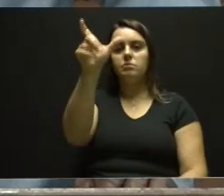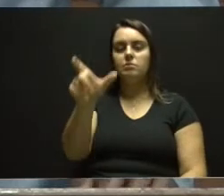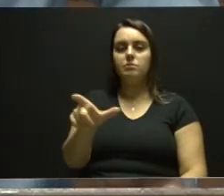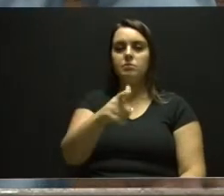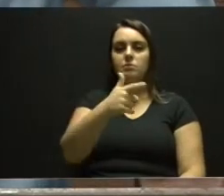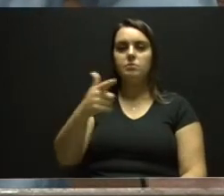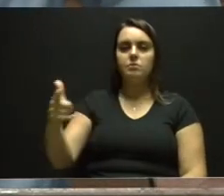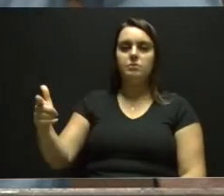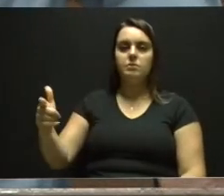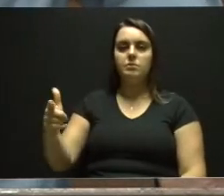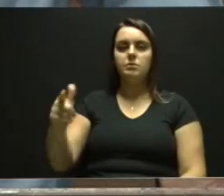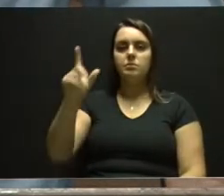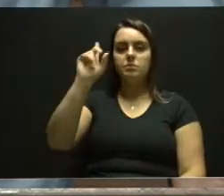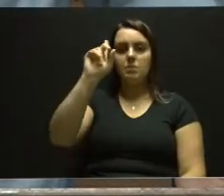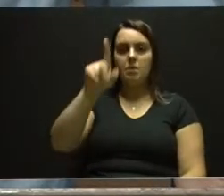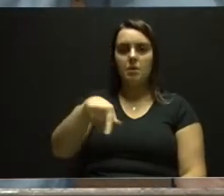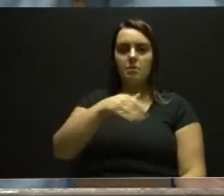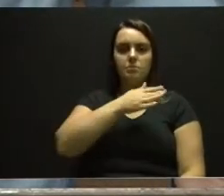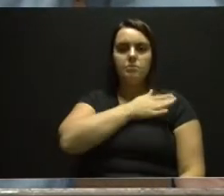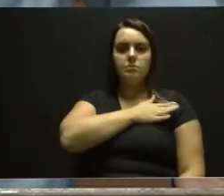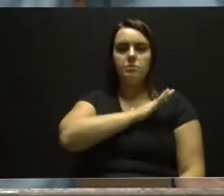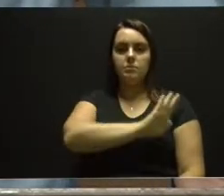isso é preconceito